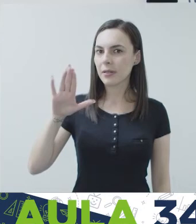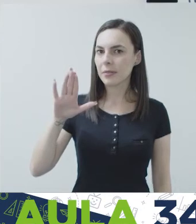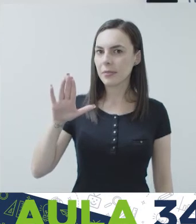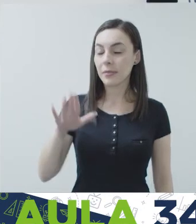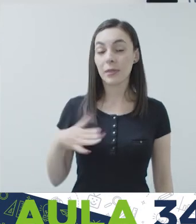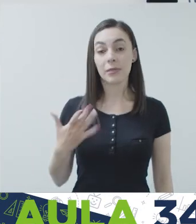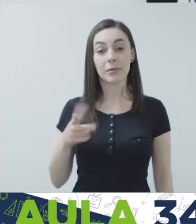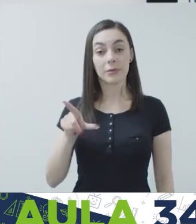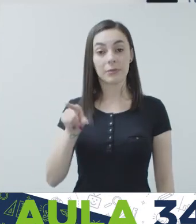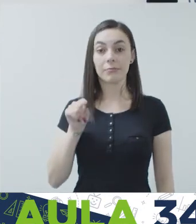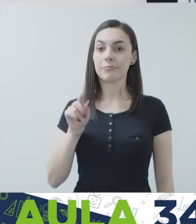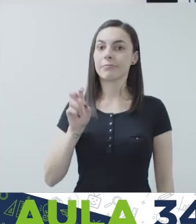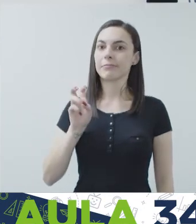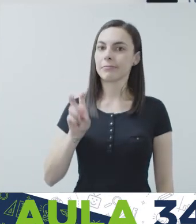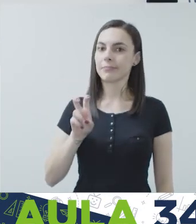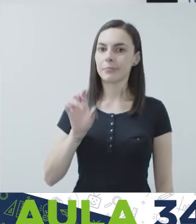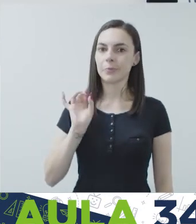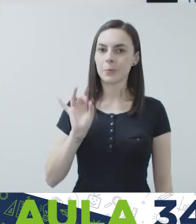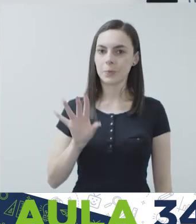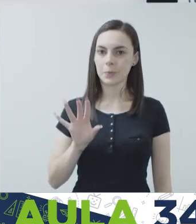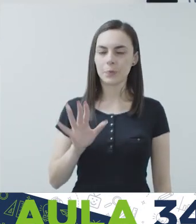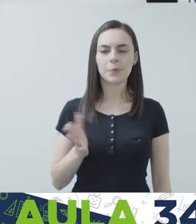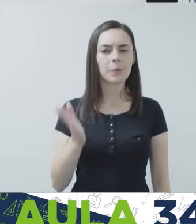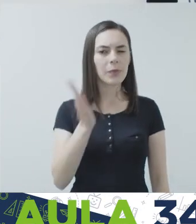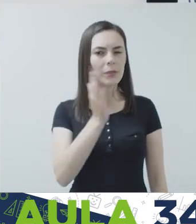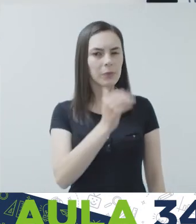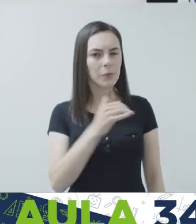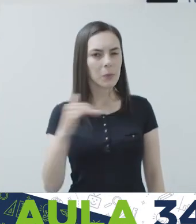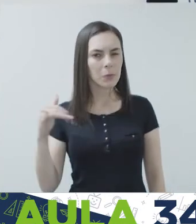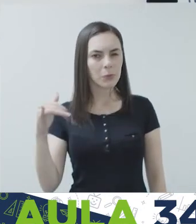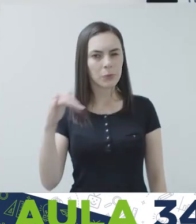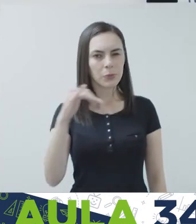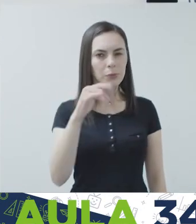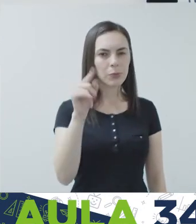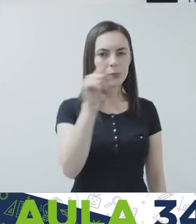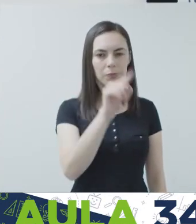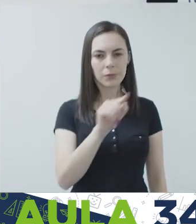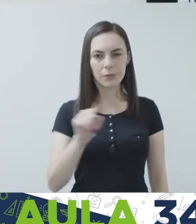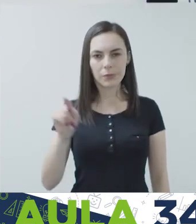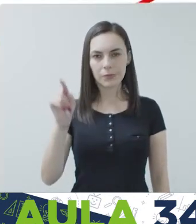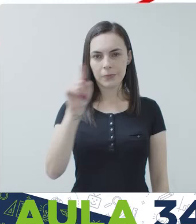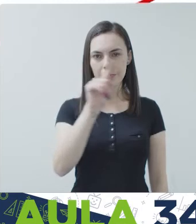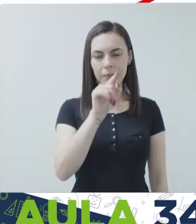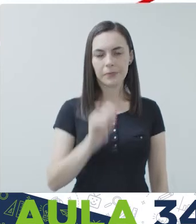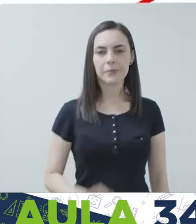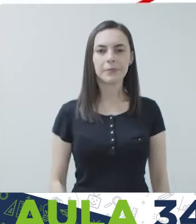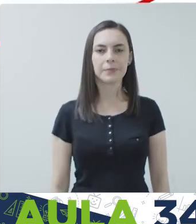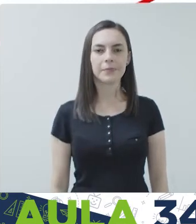só cinco aviões. Vamos contornar juntos esses cinco aviões?